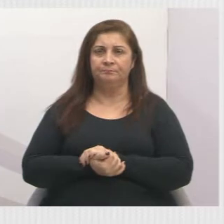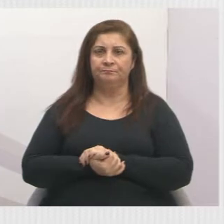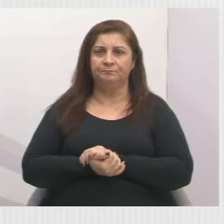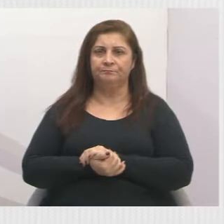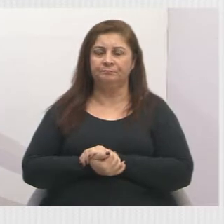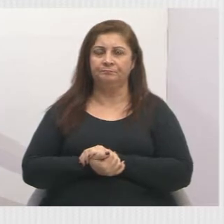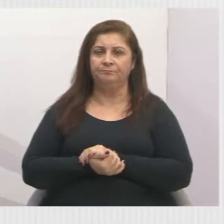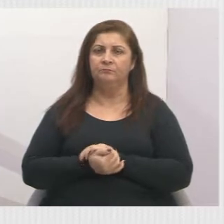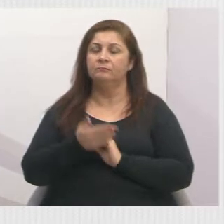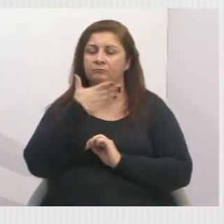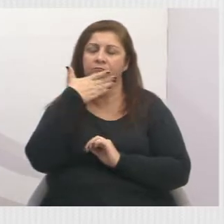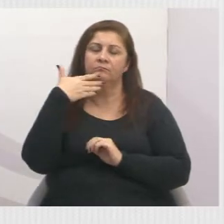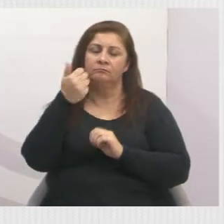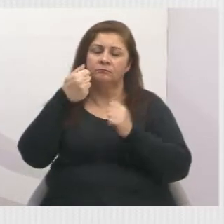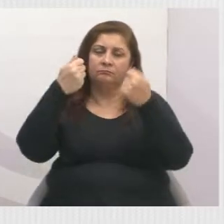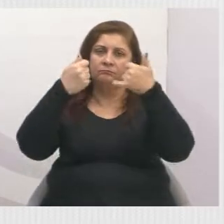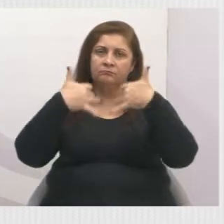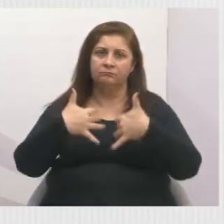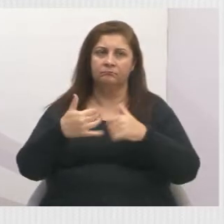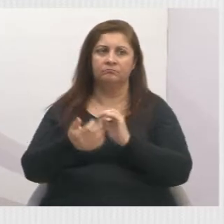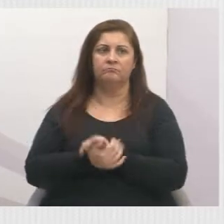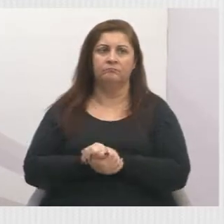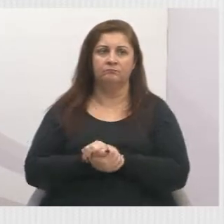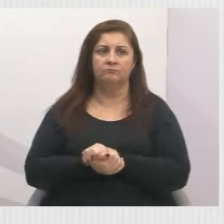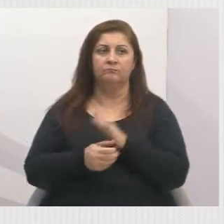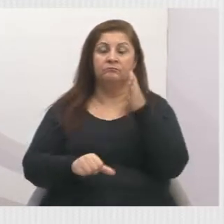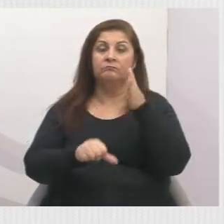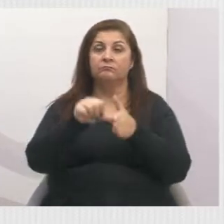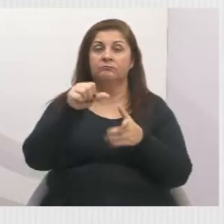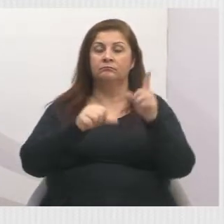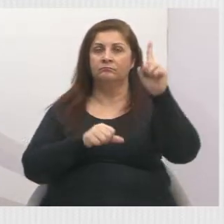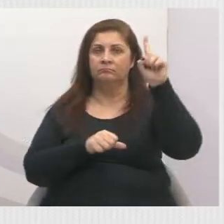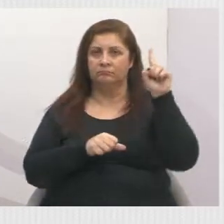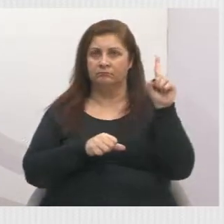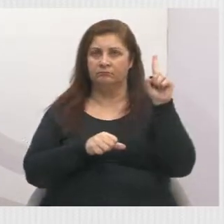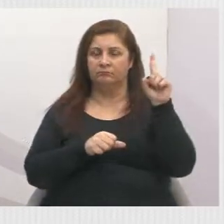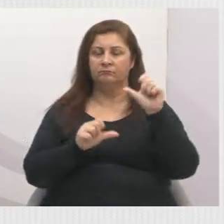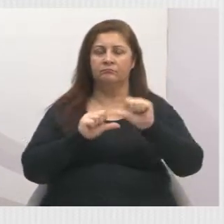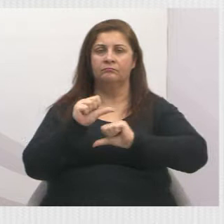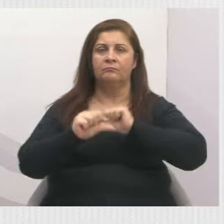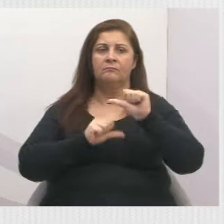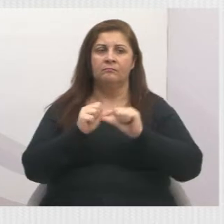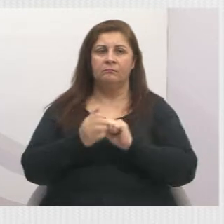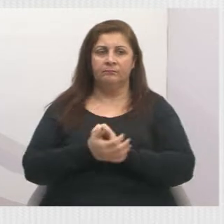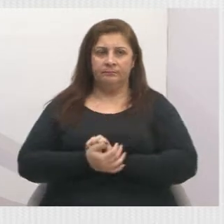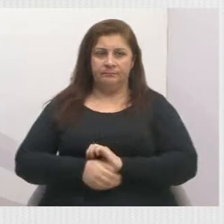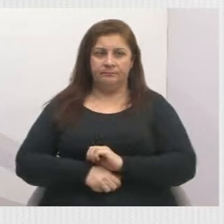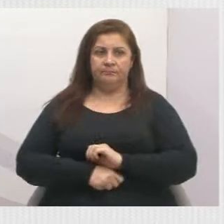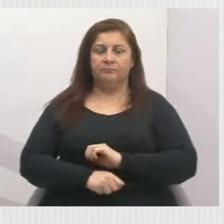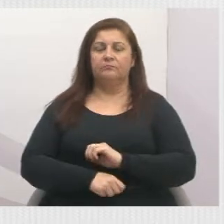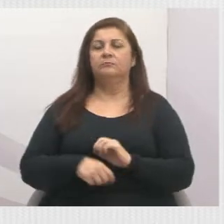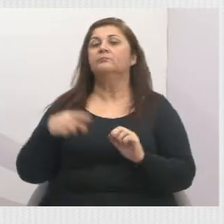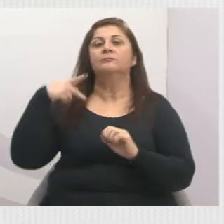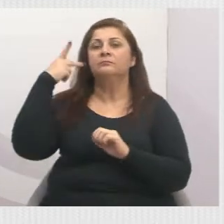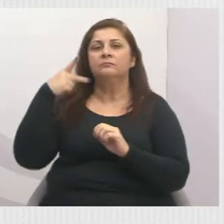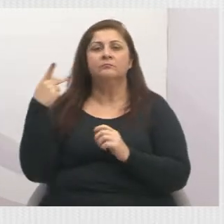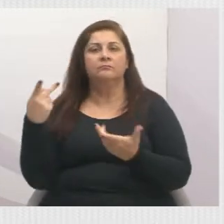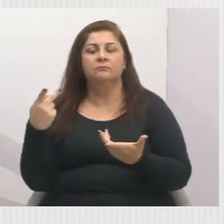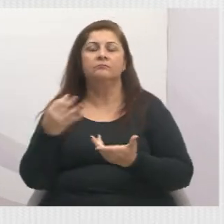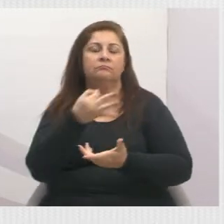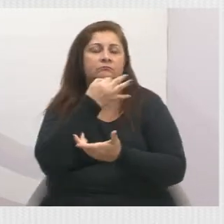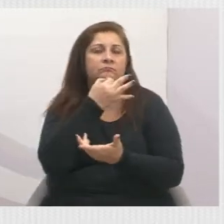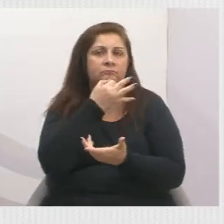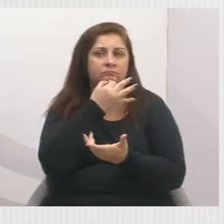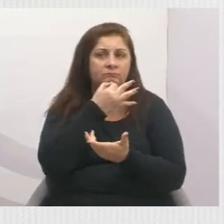e didático para acompanharmos. Então, a primeira grande modificação que os vereadores, a partir das